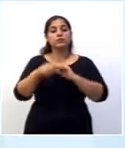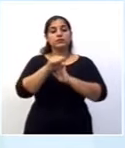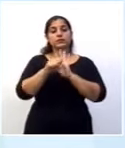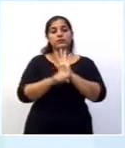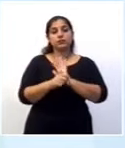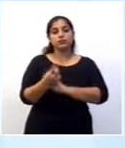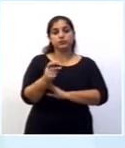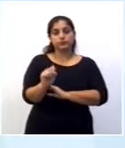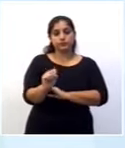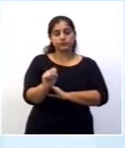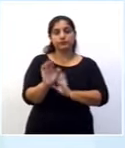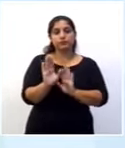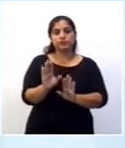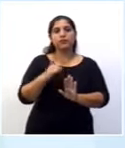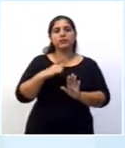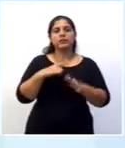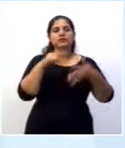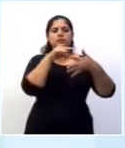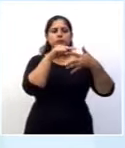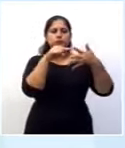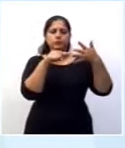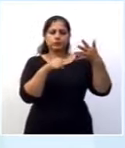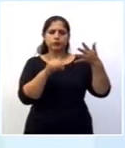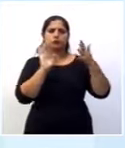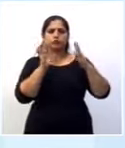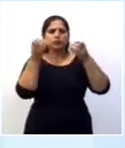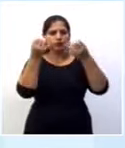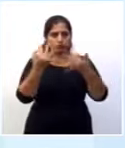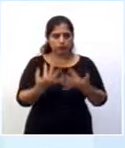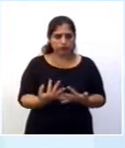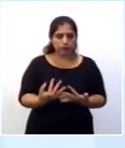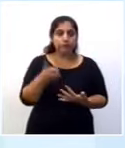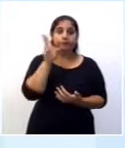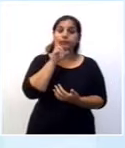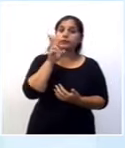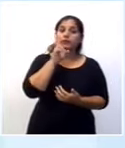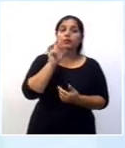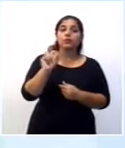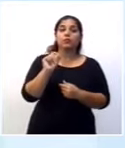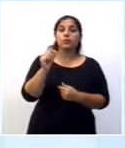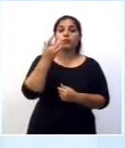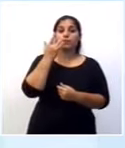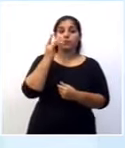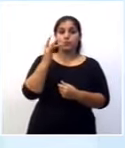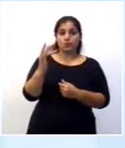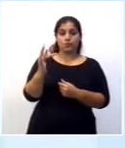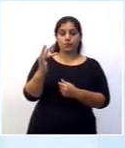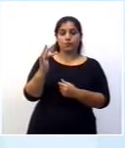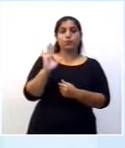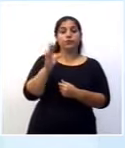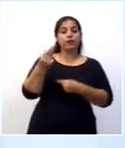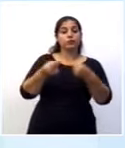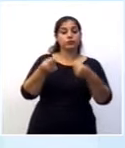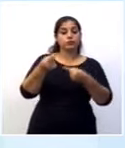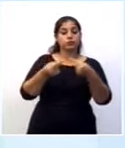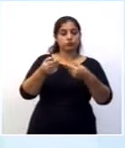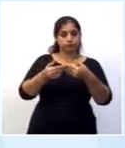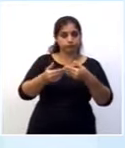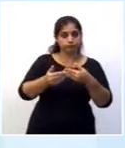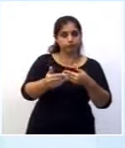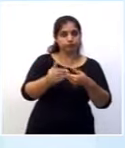XVIII. Então, todos esses itens a gente acabou de falar, né? Lembrando que ouro nós vamos discutir um pouquinho